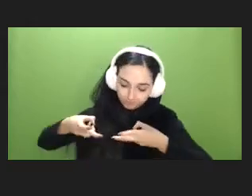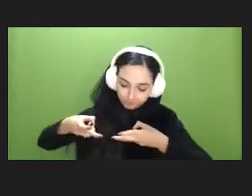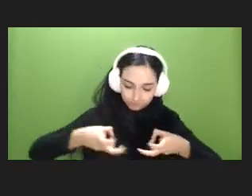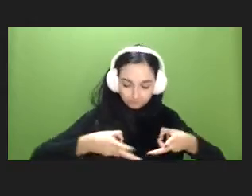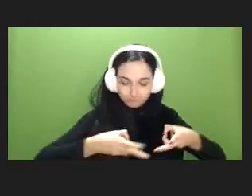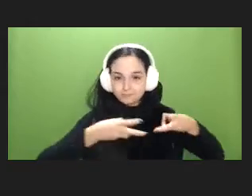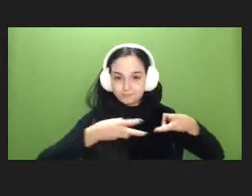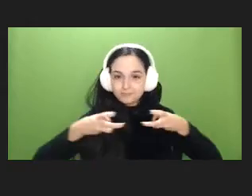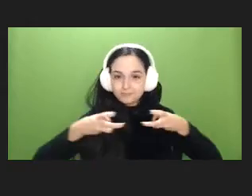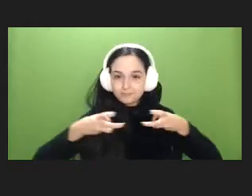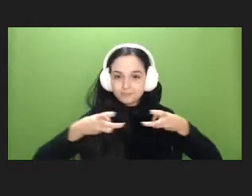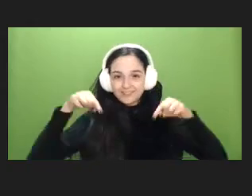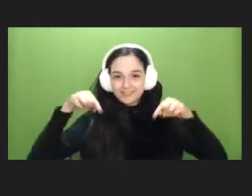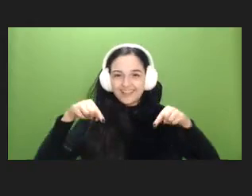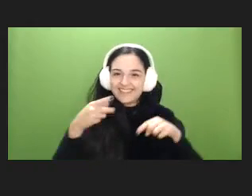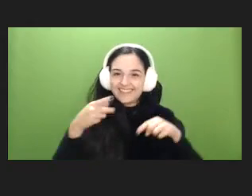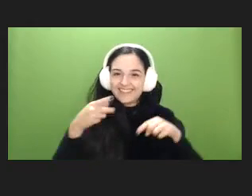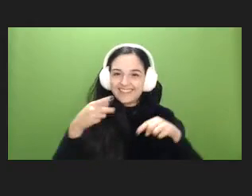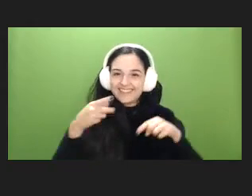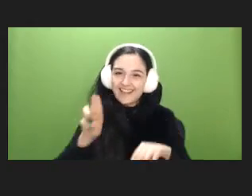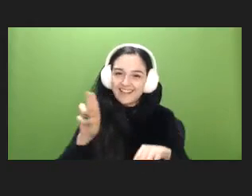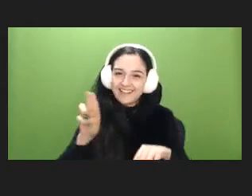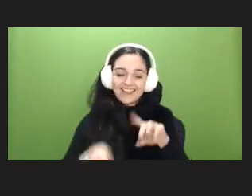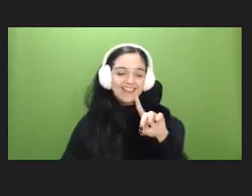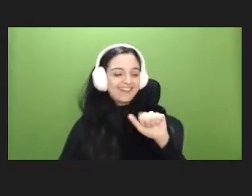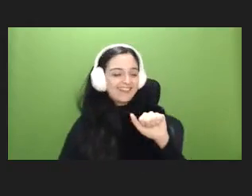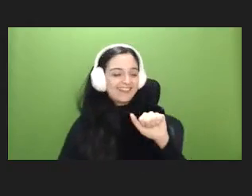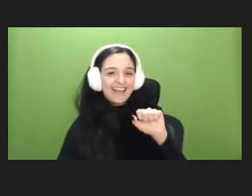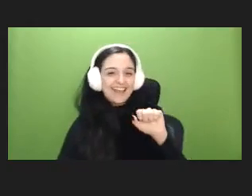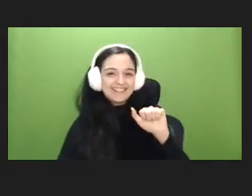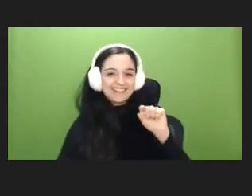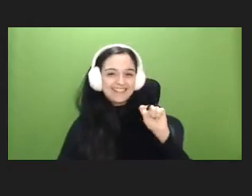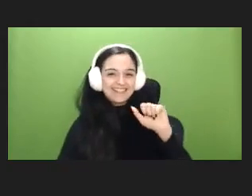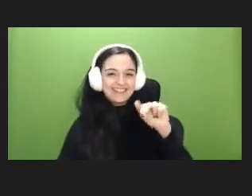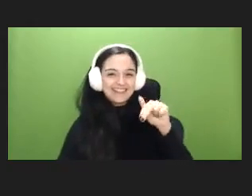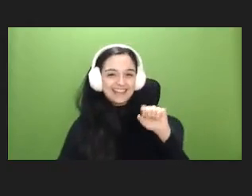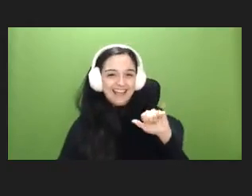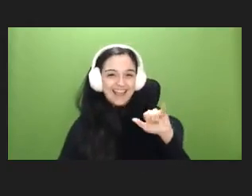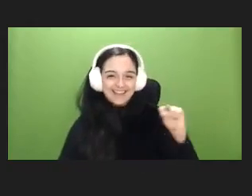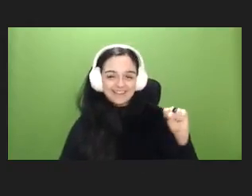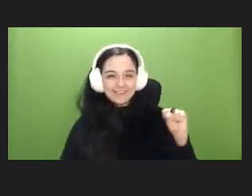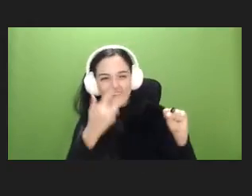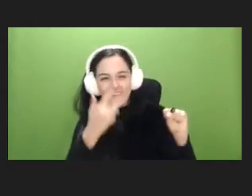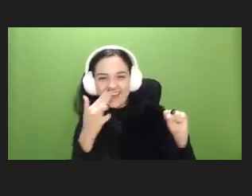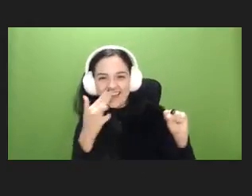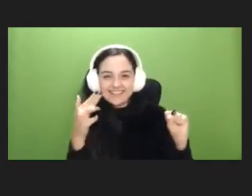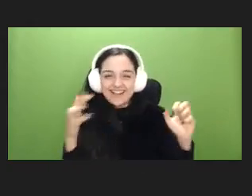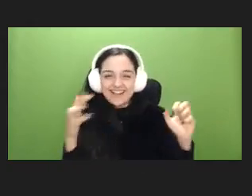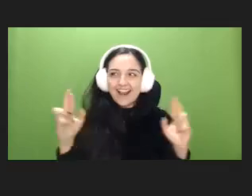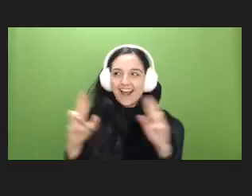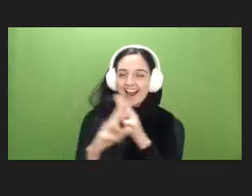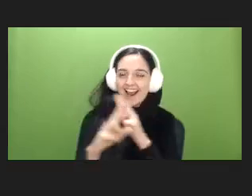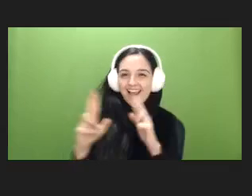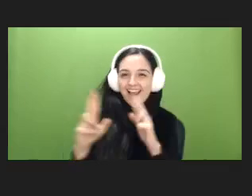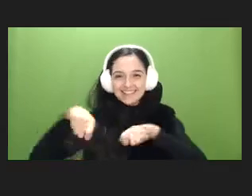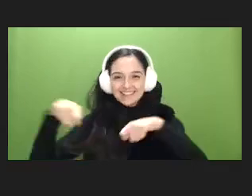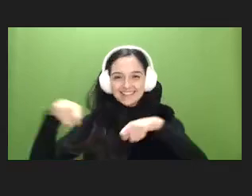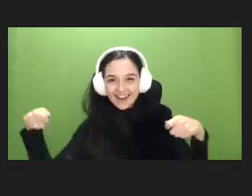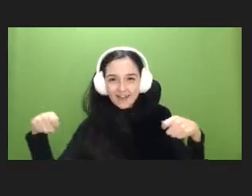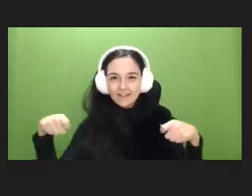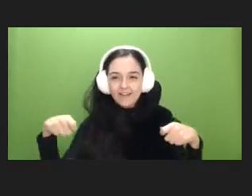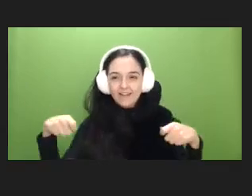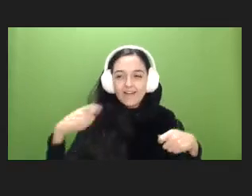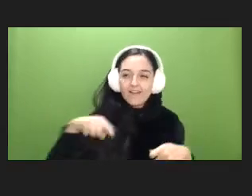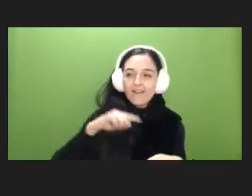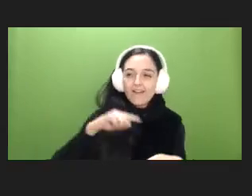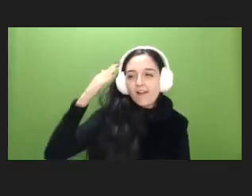de Libras, né? A gente usar os sinais, né? Então, interpretar sinais é importante para